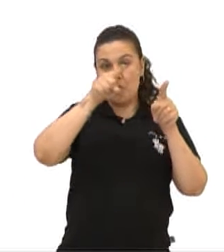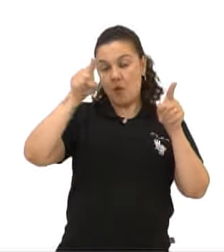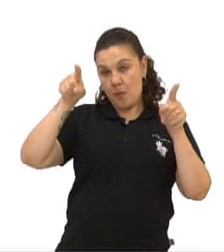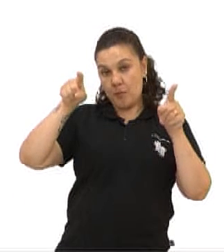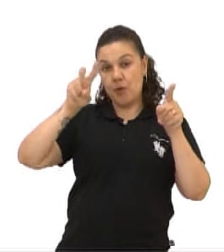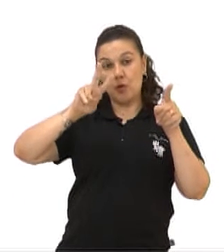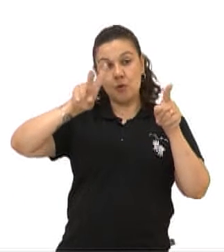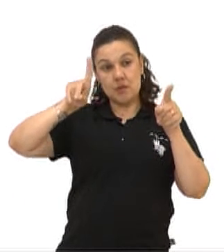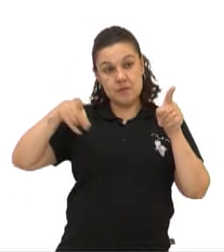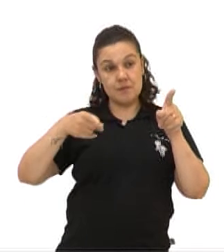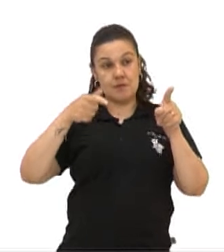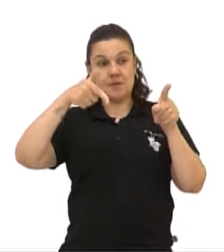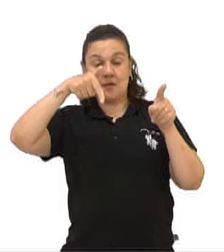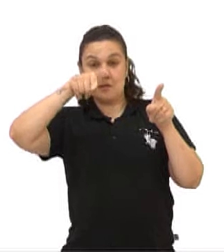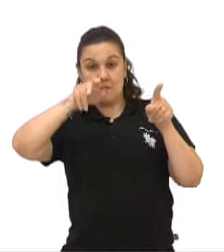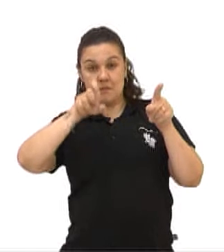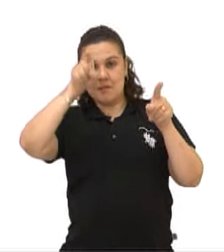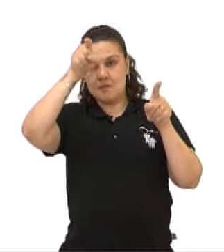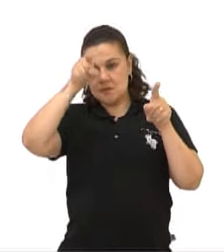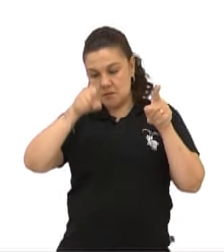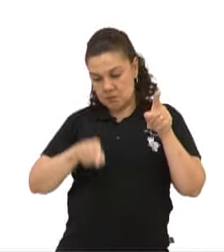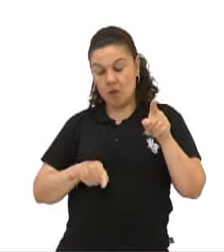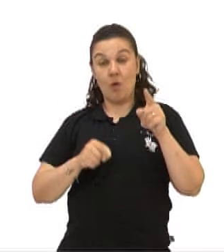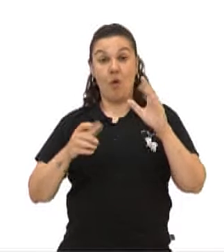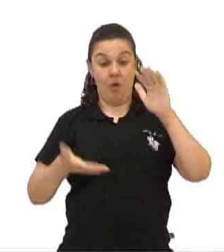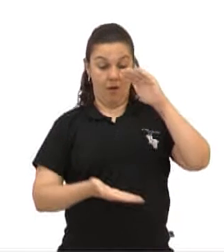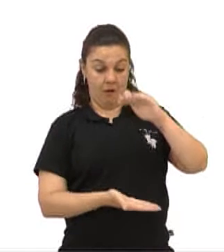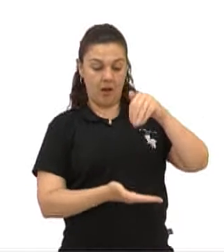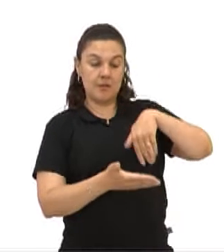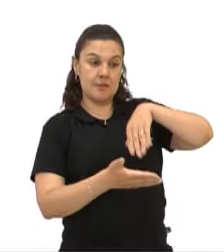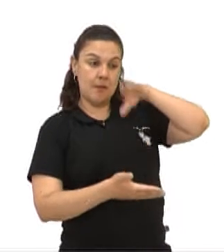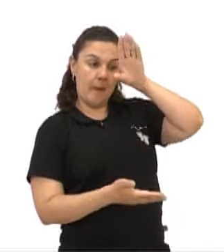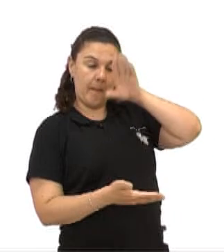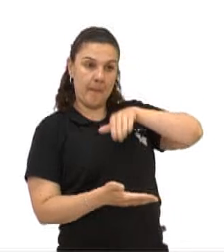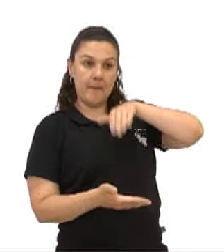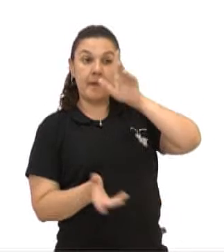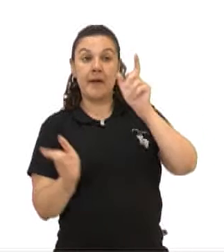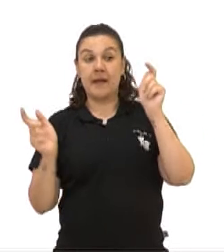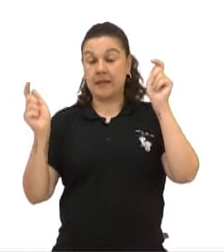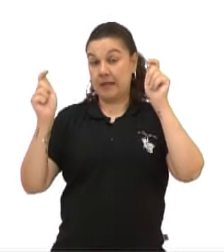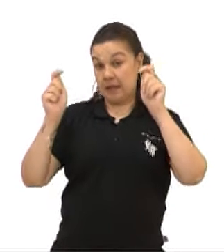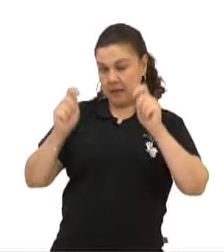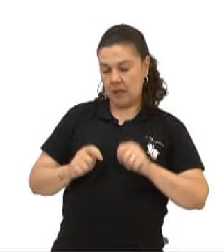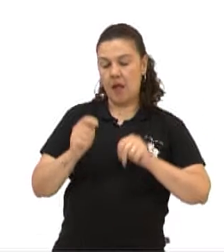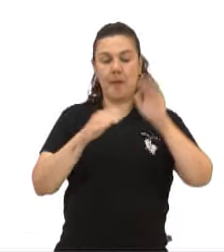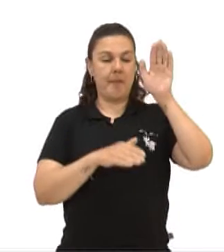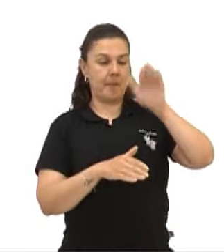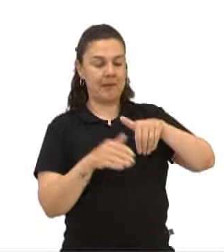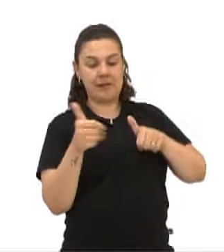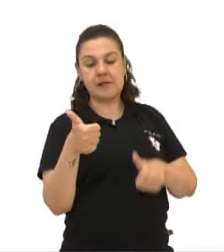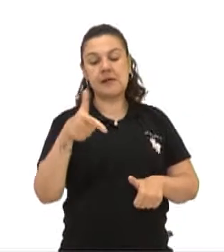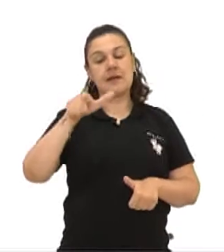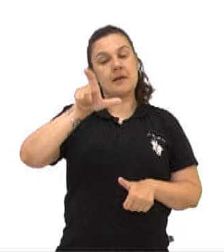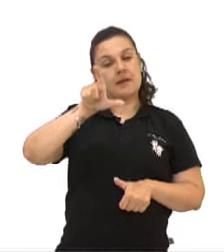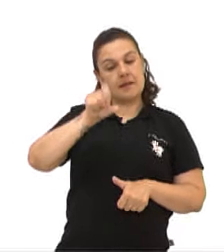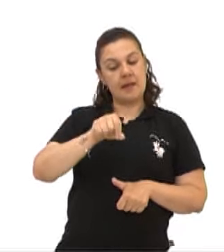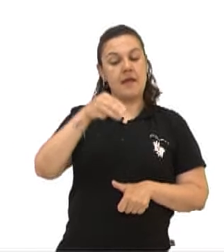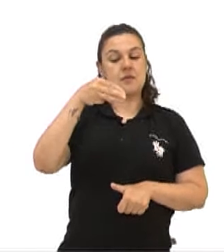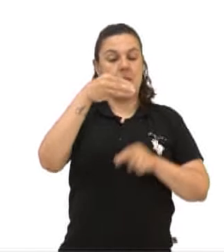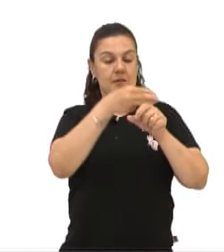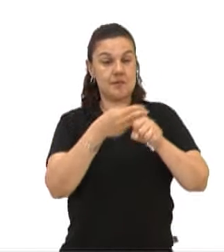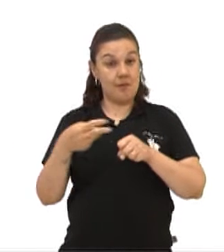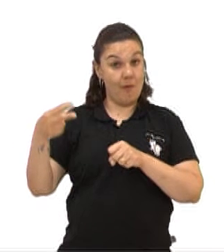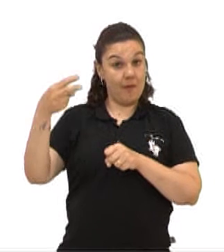2,75 metros de altura. Com uma lata de tinta, é possível pintar 10 metros quadrados de